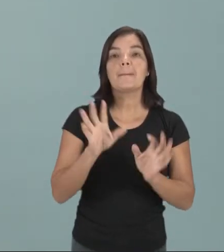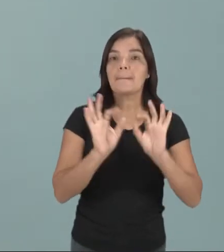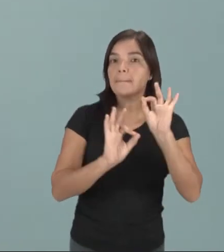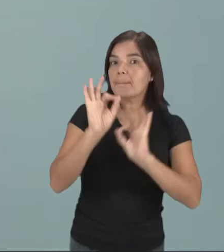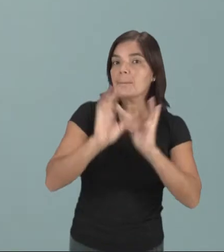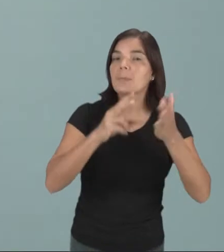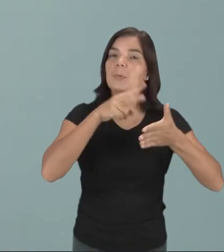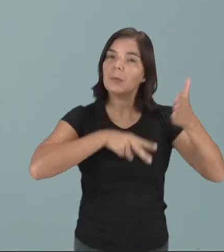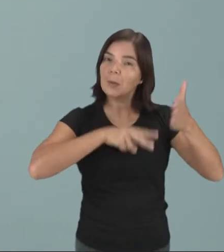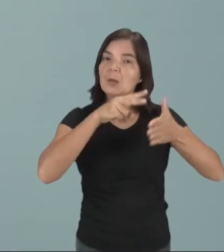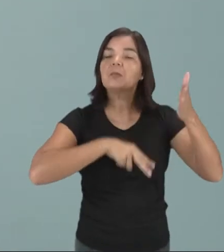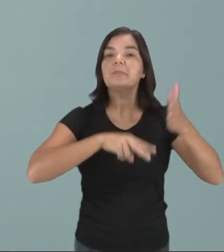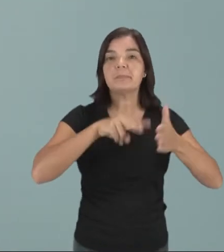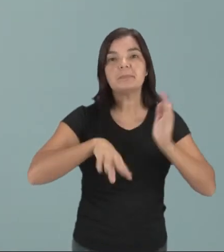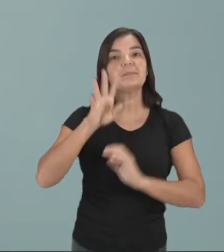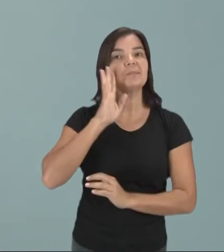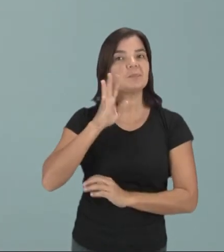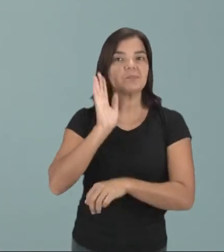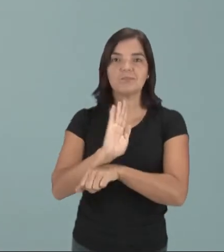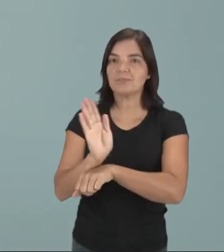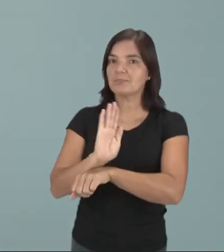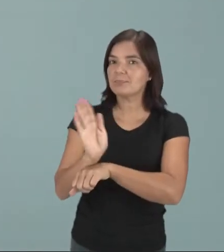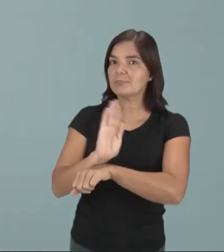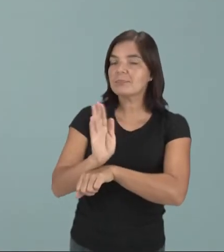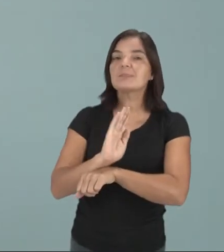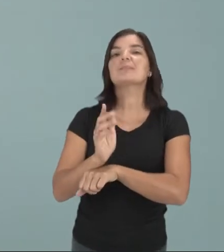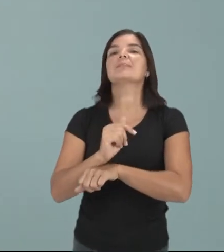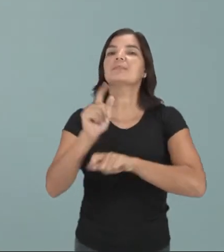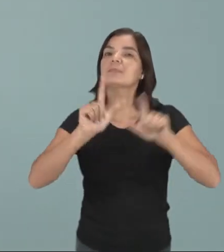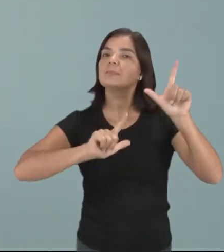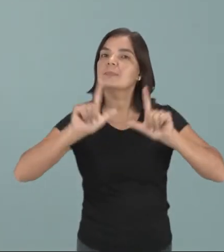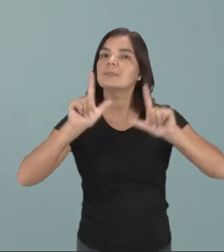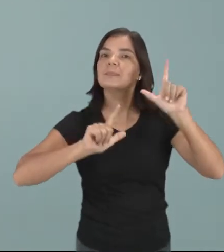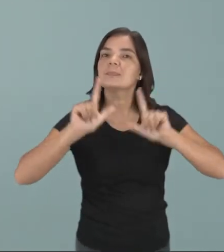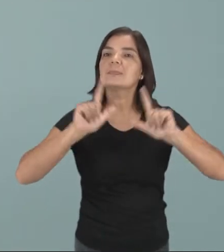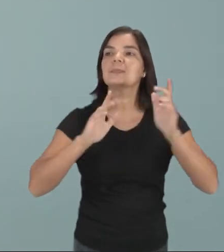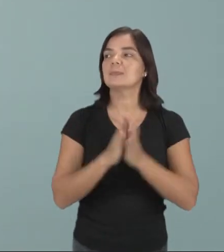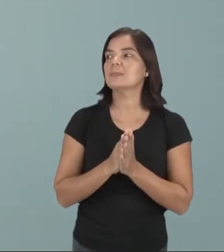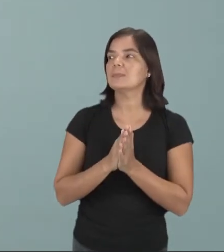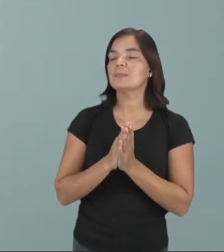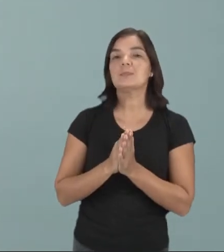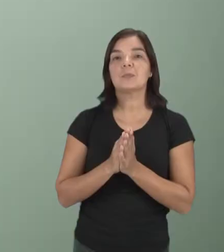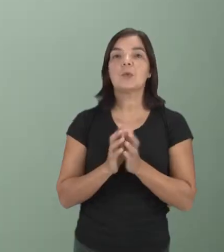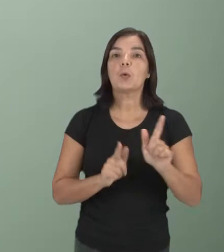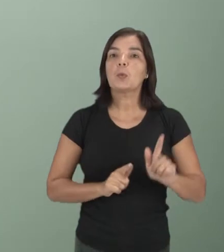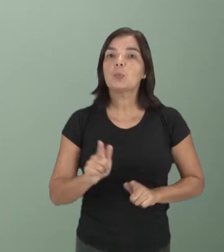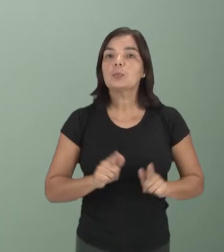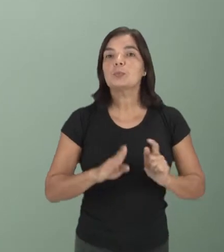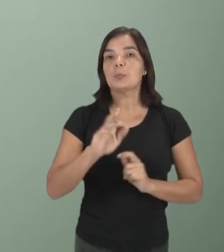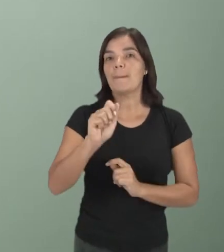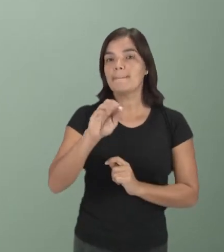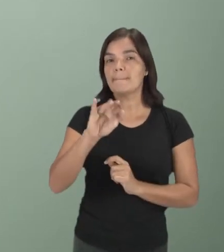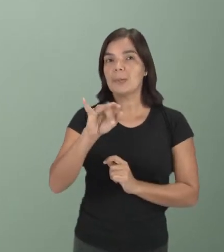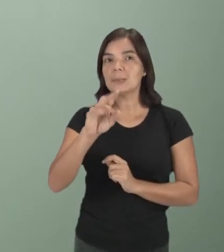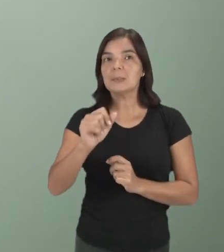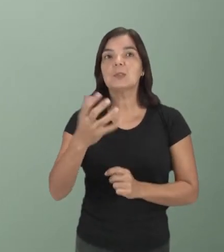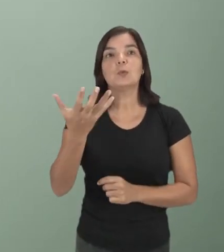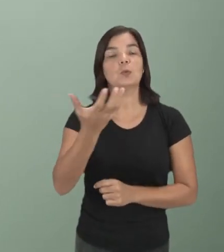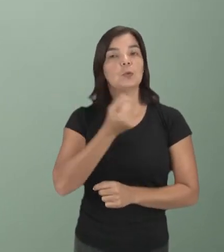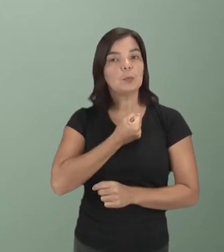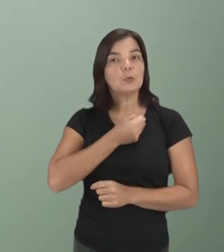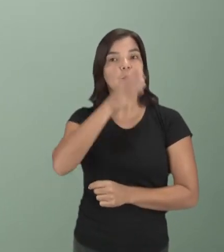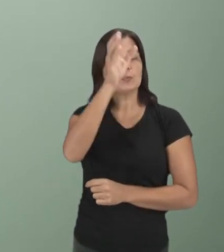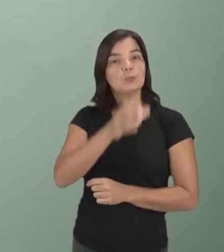feitas leituras interessantes para o cinema, para a televisão, tá? O Primo Basílio, O Crime do Padre Amaro e A Cidade